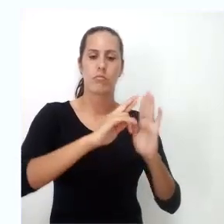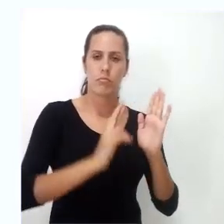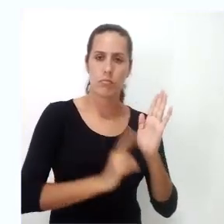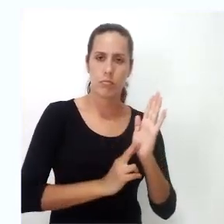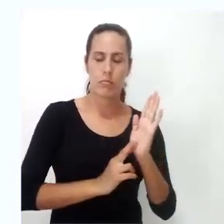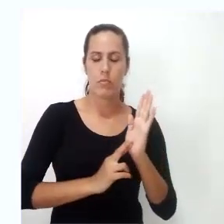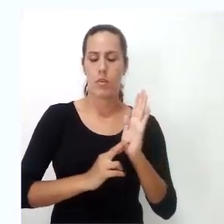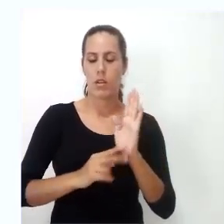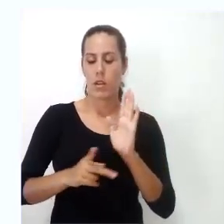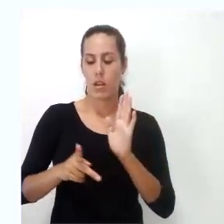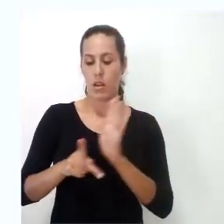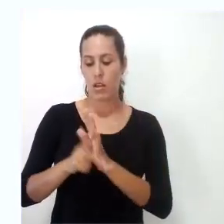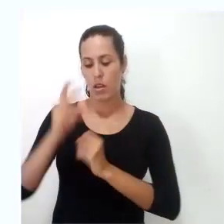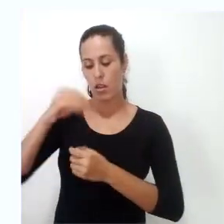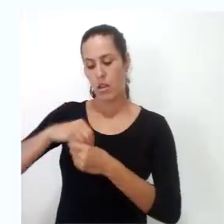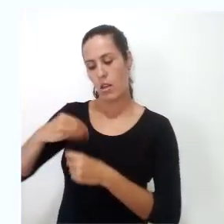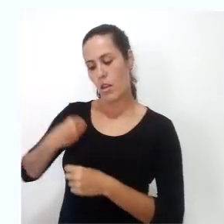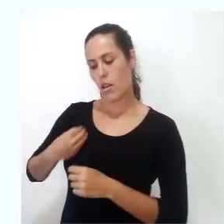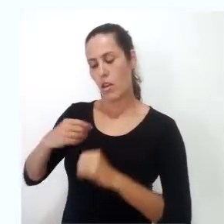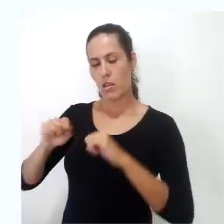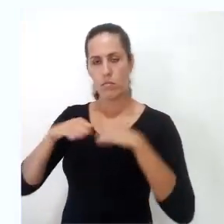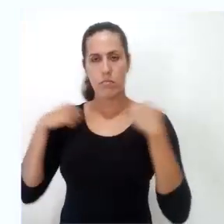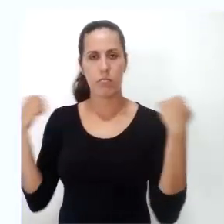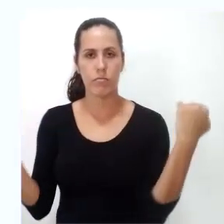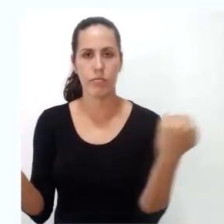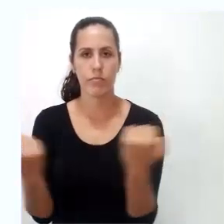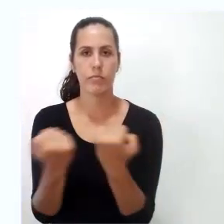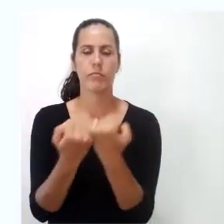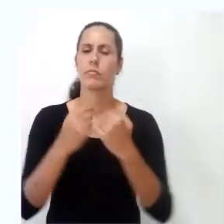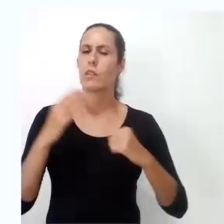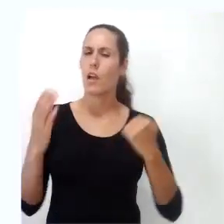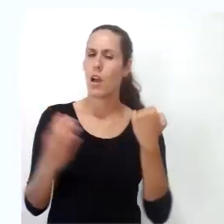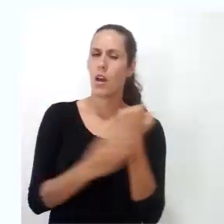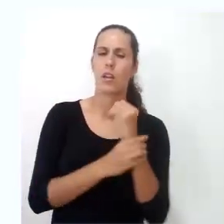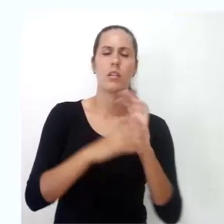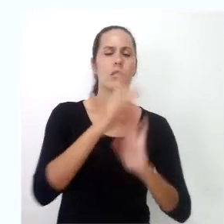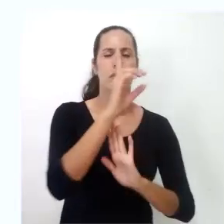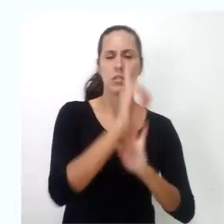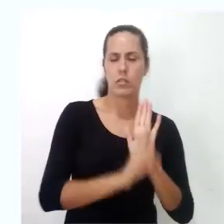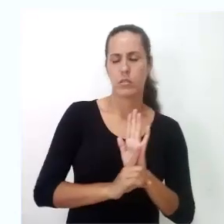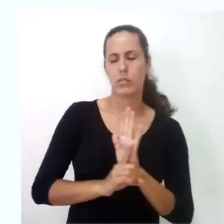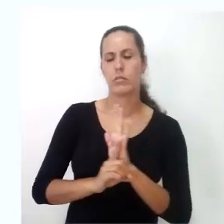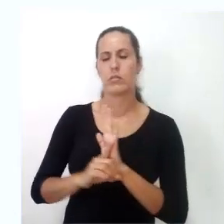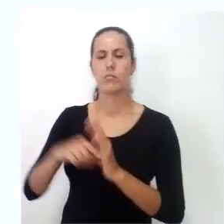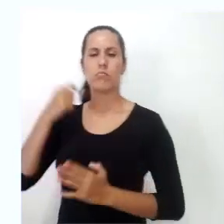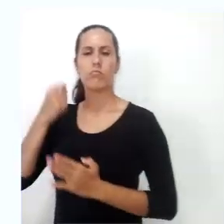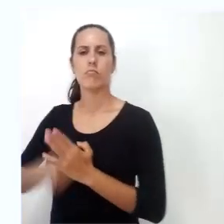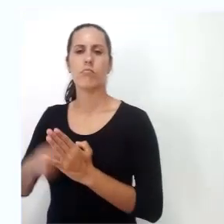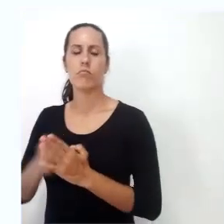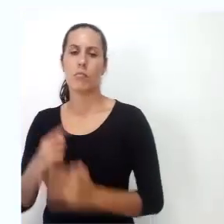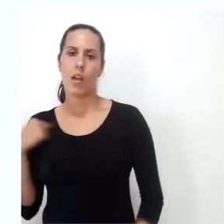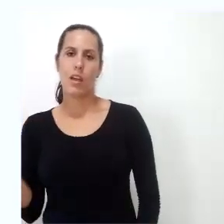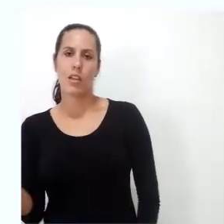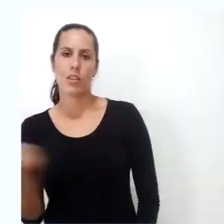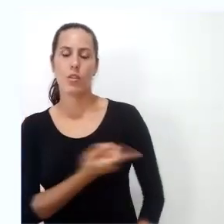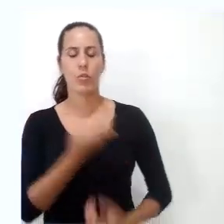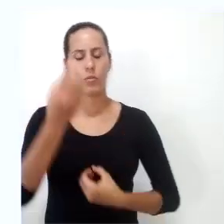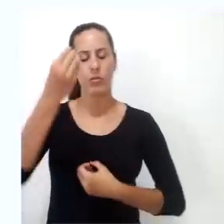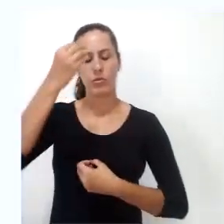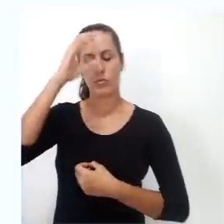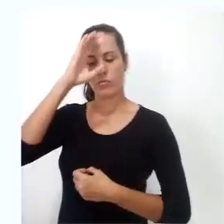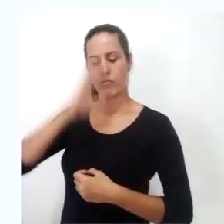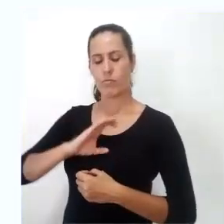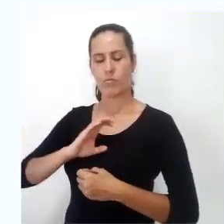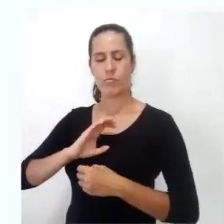sociedade, os textos que garantem os nossos direitos e também os nossos deveres. É aquela